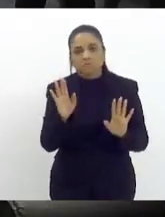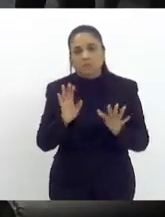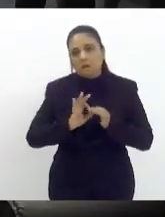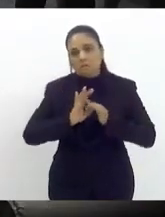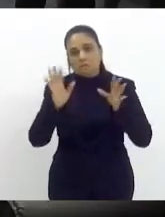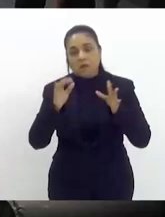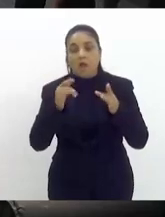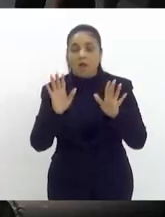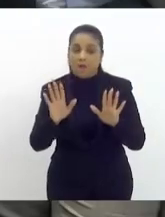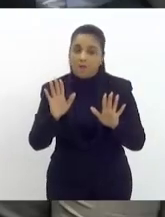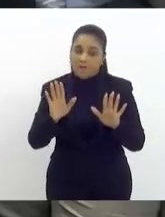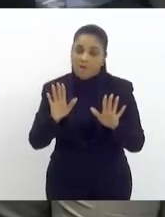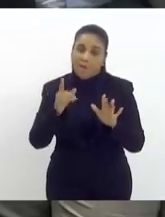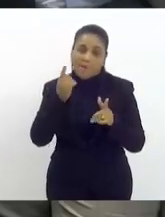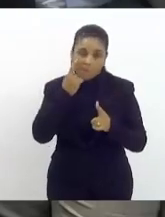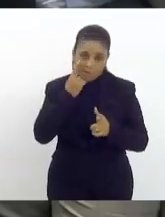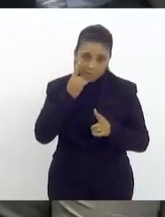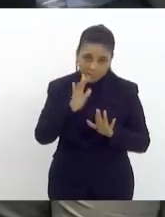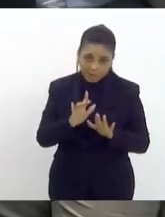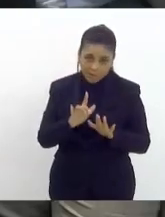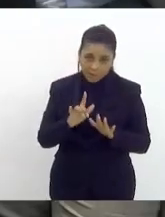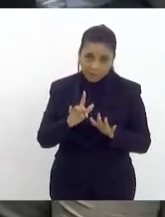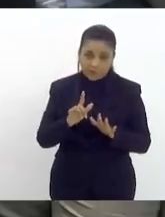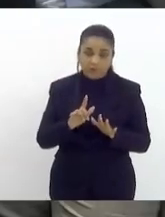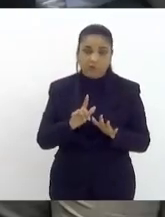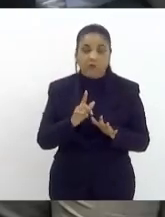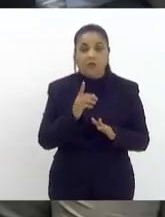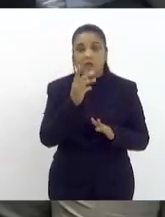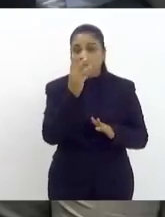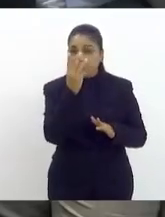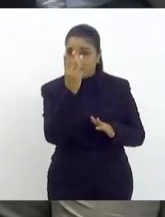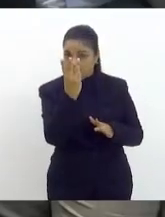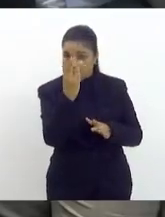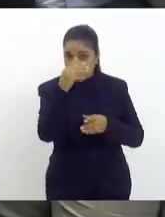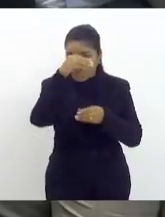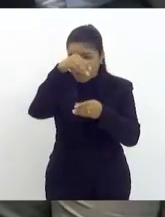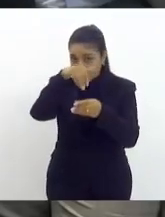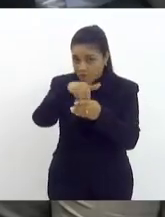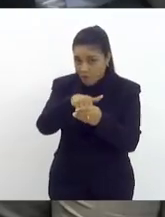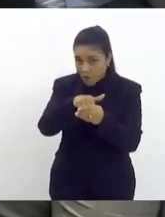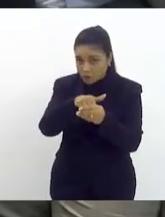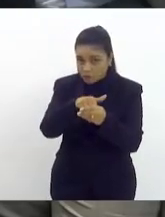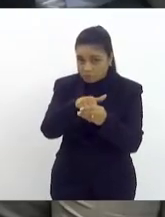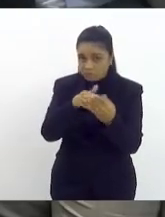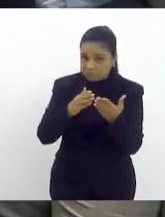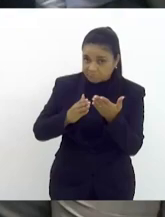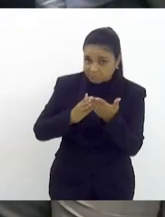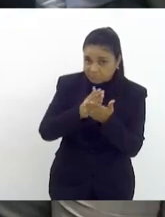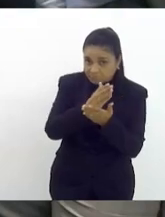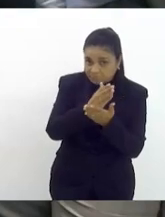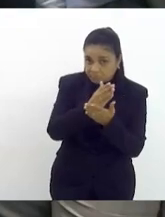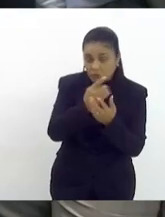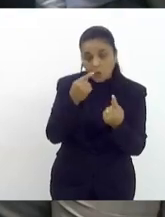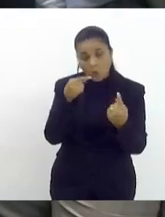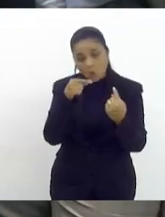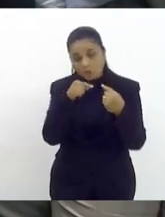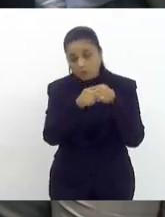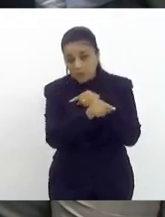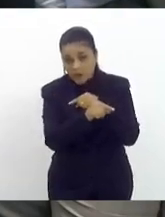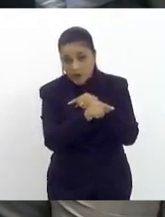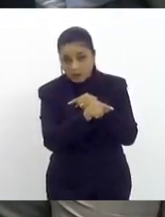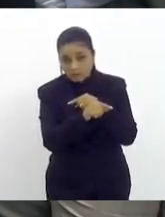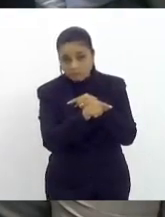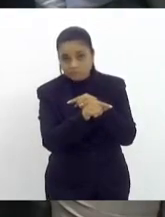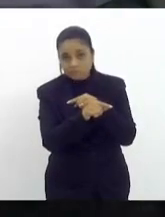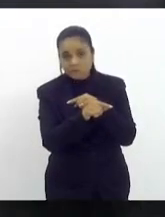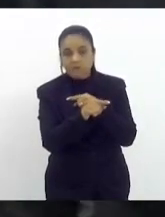abertura, porque veja só, cabe 3 votos, favorável, contrário e